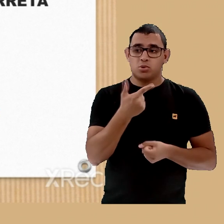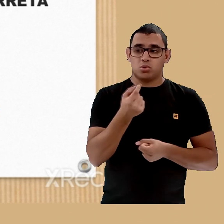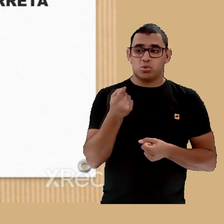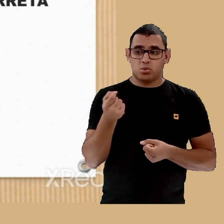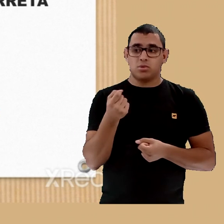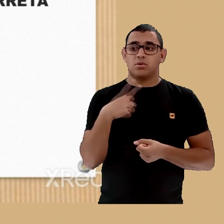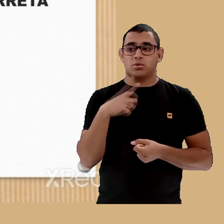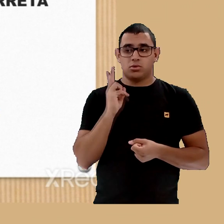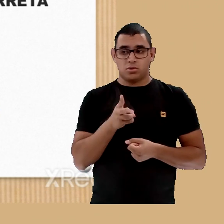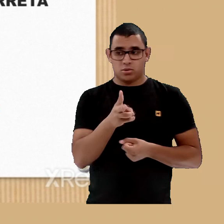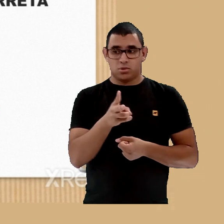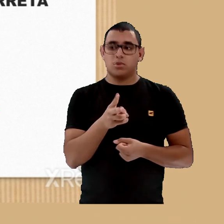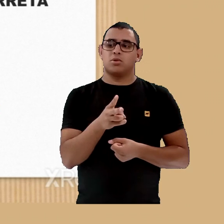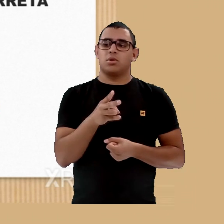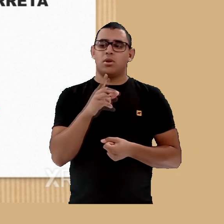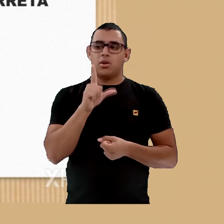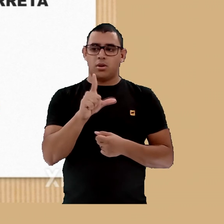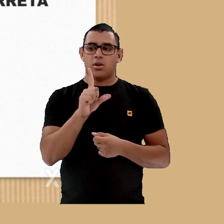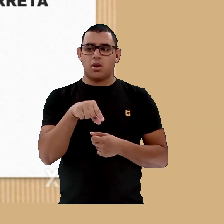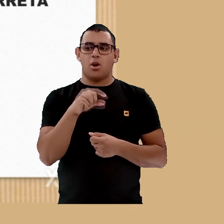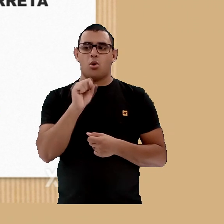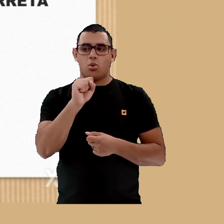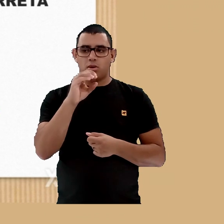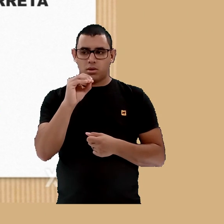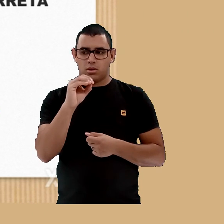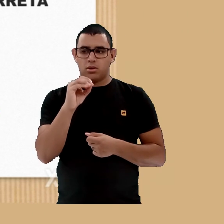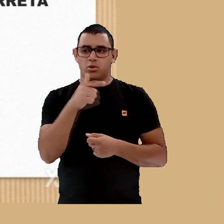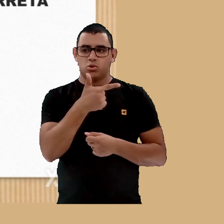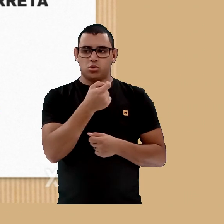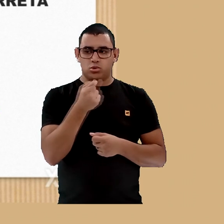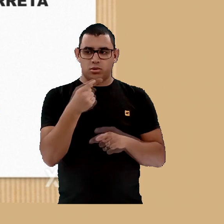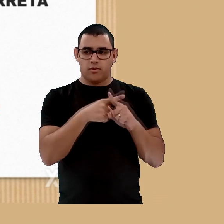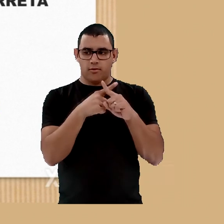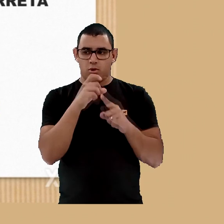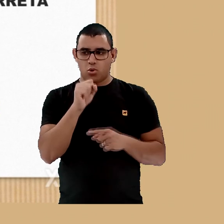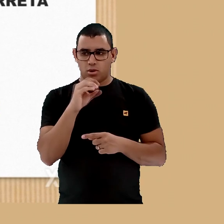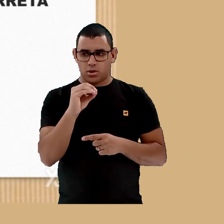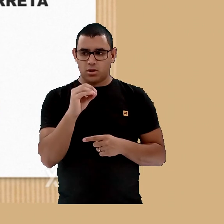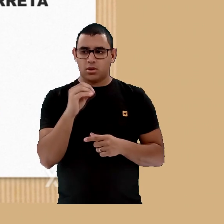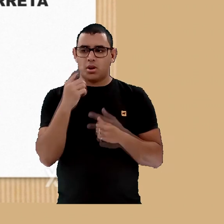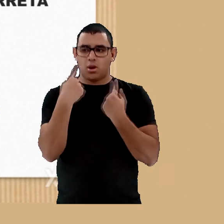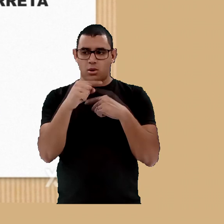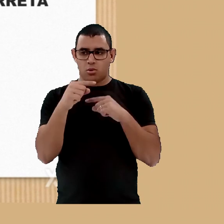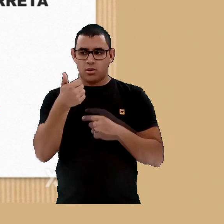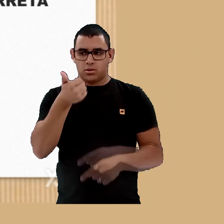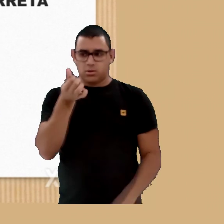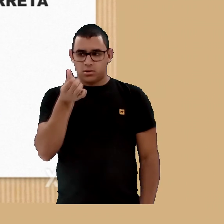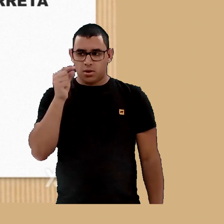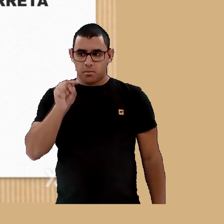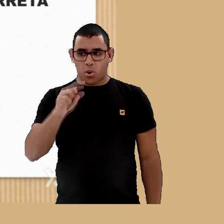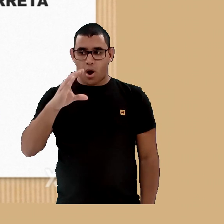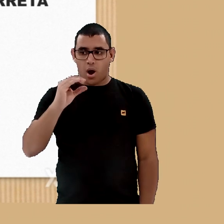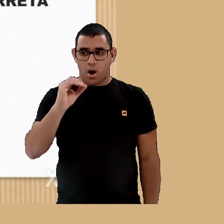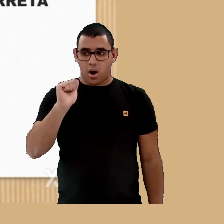nós temos a nossa constante L, que é de 80. 200 vezes 80 equivale a 16.000 calorias, ou